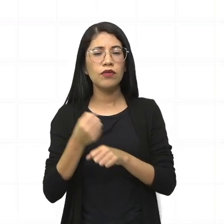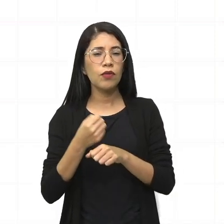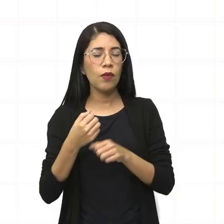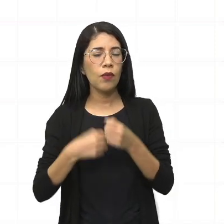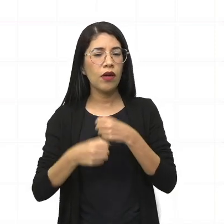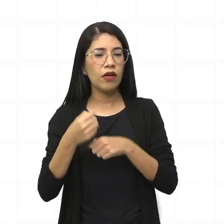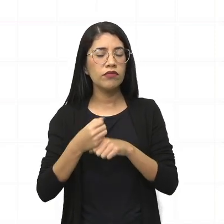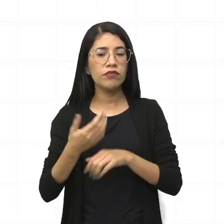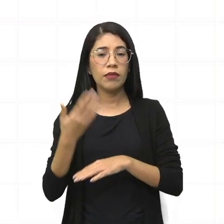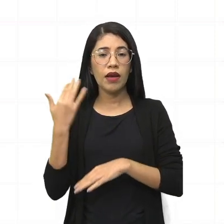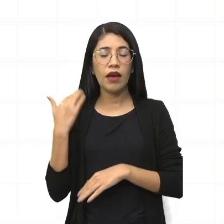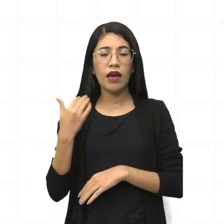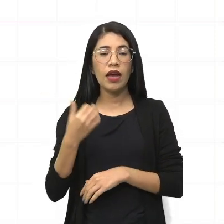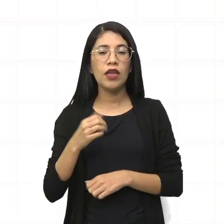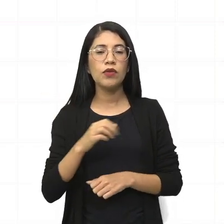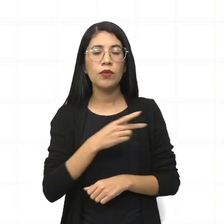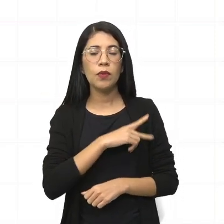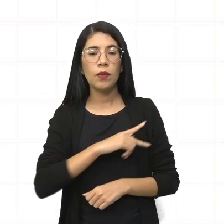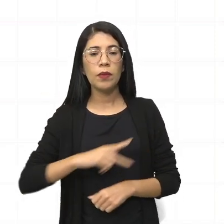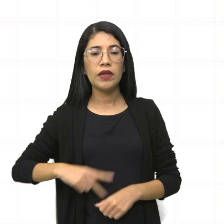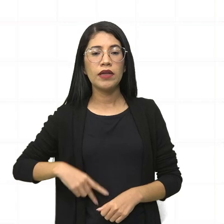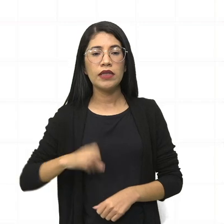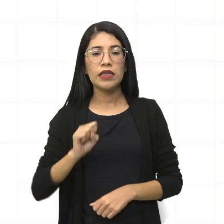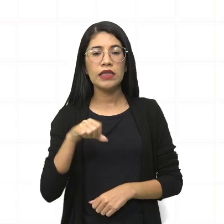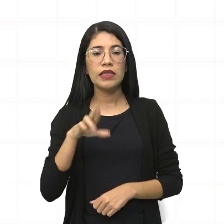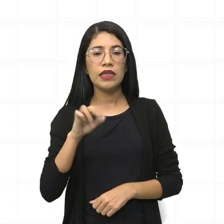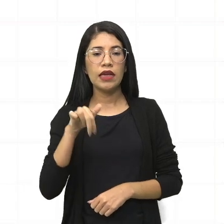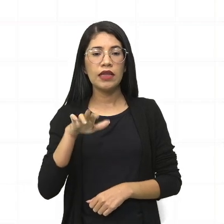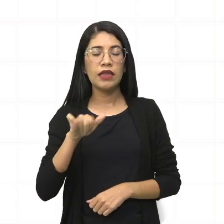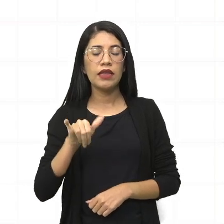do governo do presidente Sarney, lá em